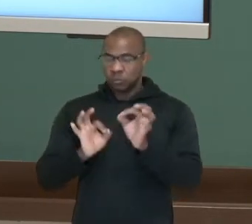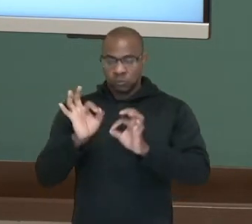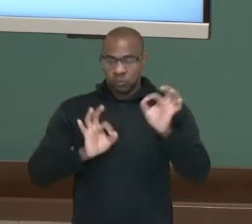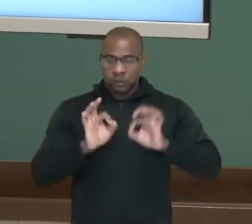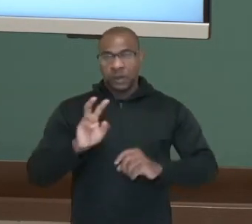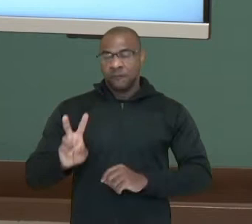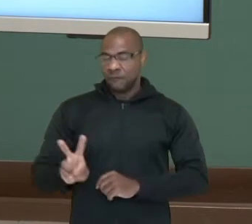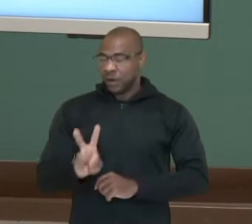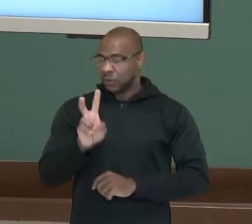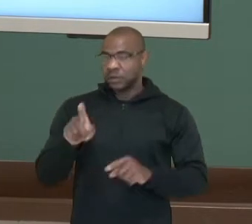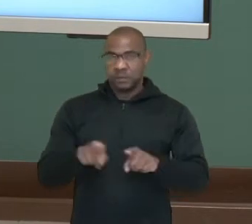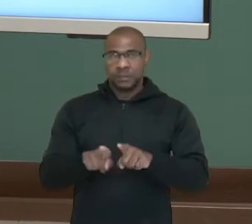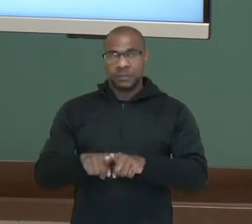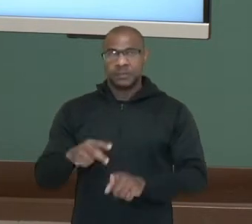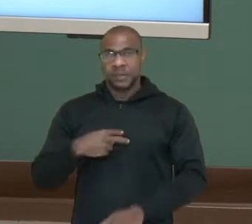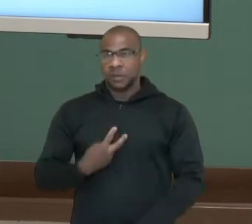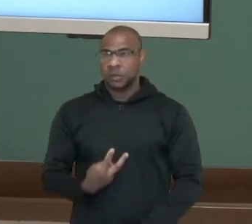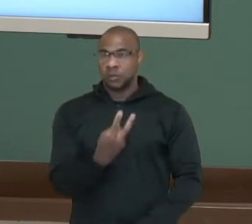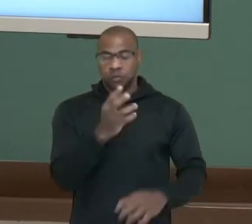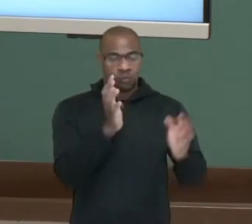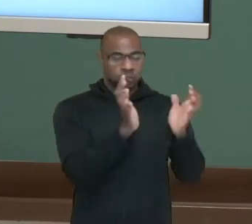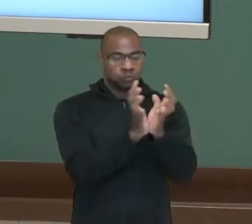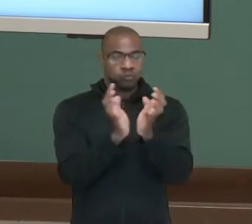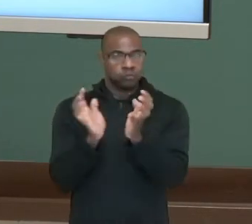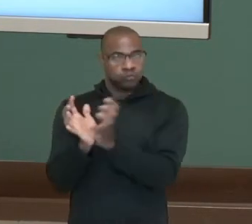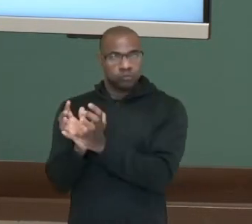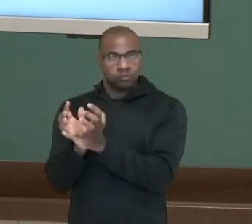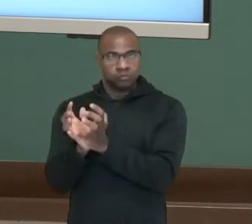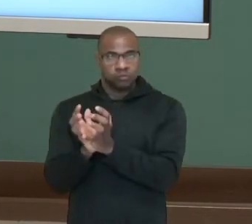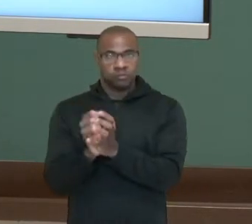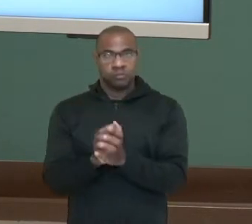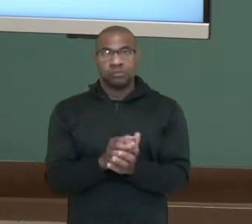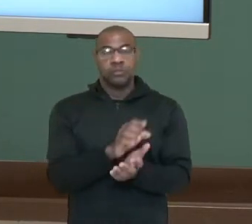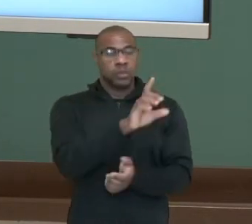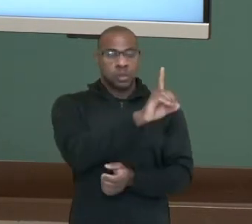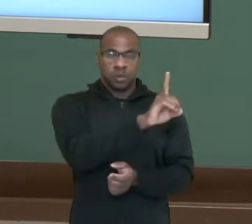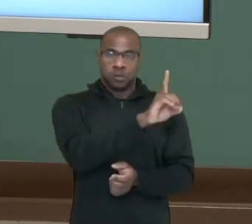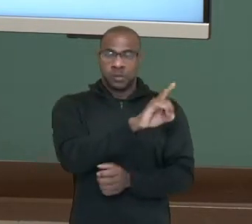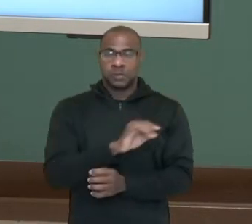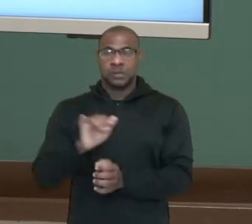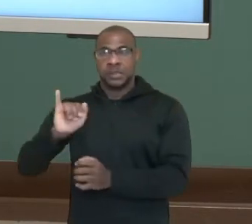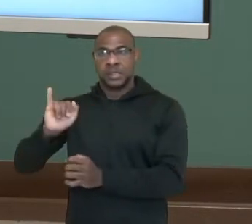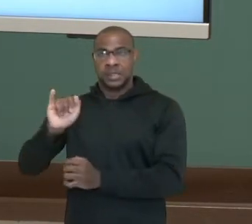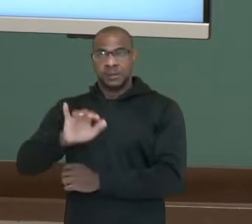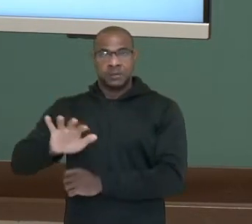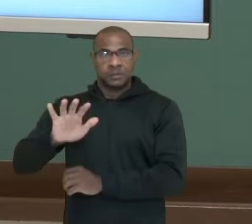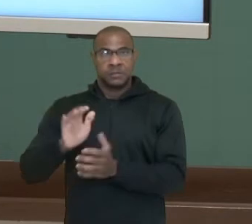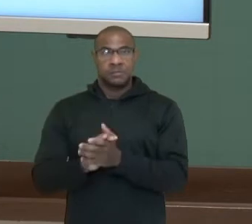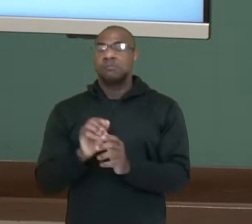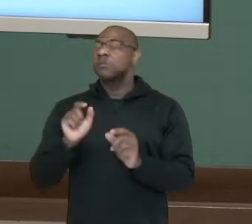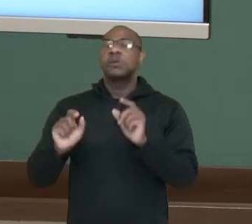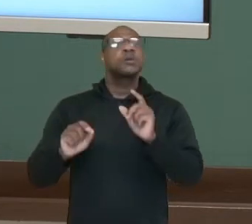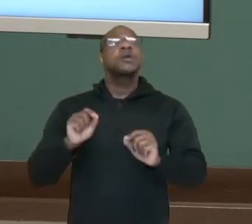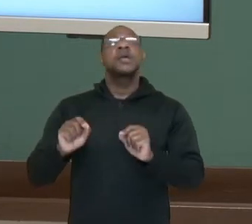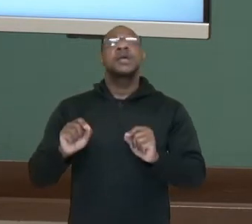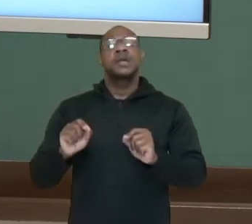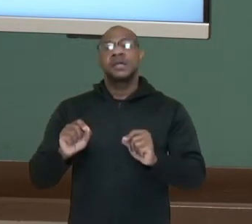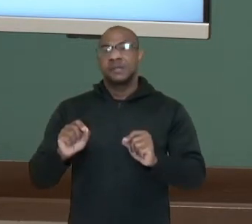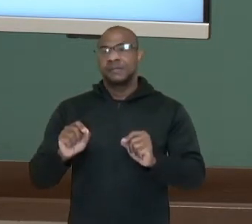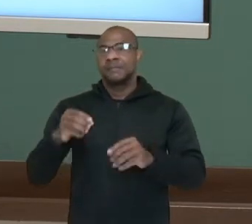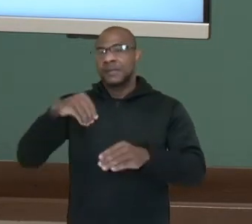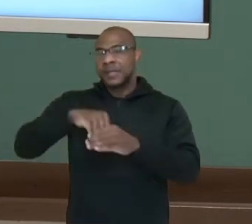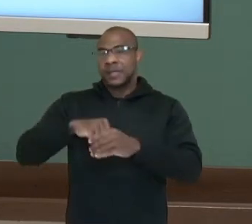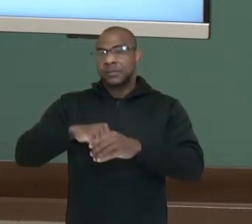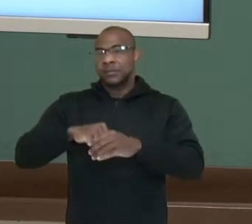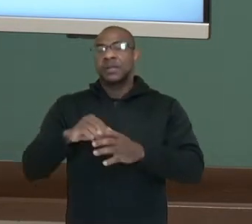eu vou trabalhar com dois conjuntos numéricos aqui, conjunto domínio, conjunto imagem. Quem é quem no estudo das funções?